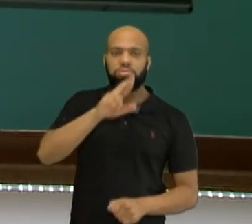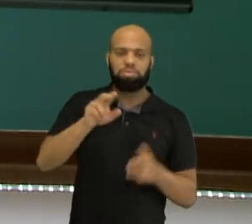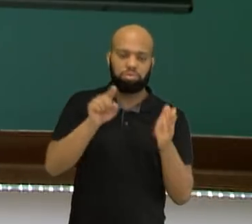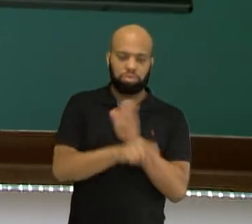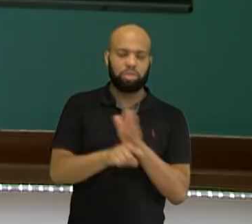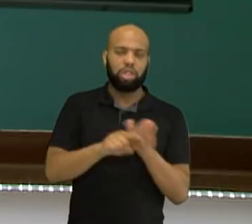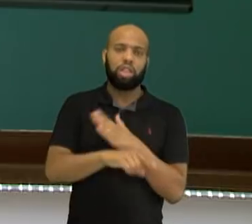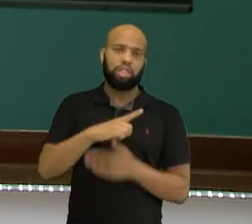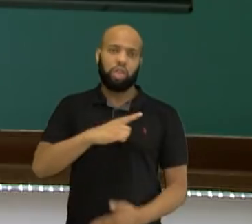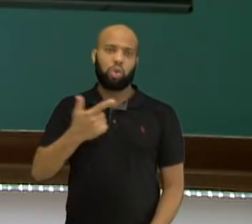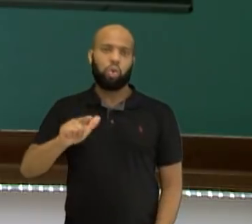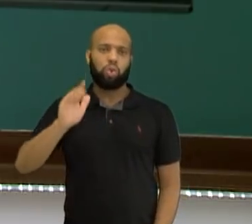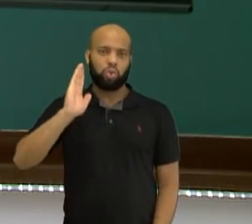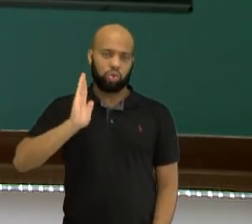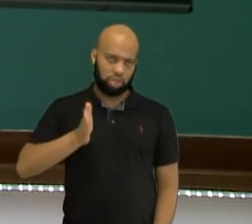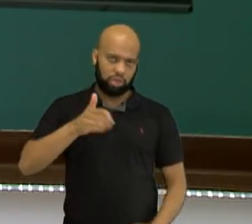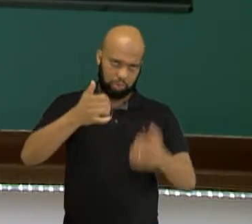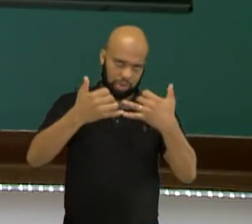outras maneiras que nós já conversamos.